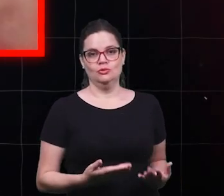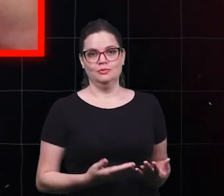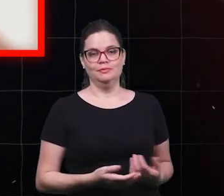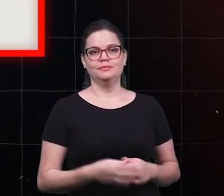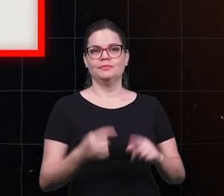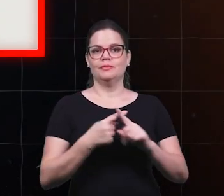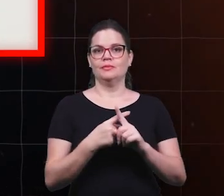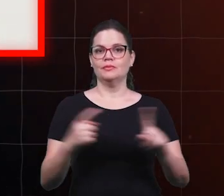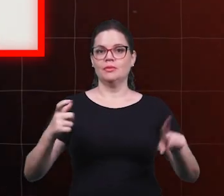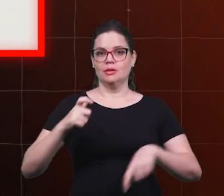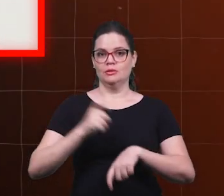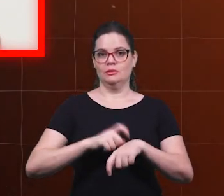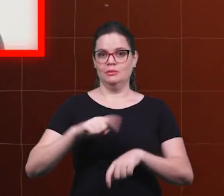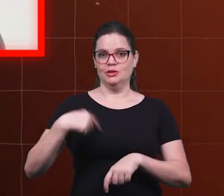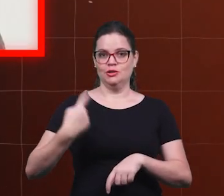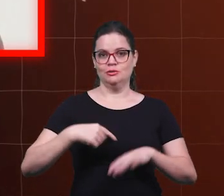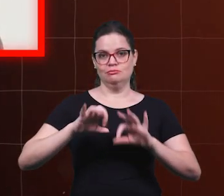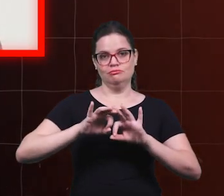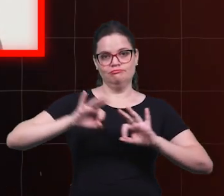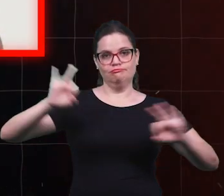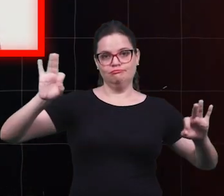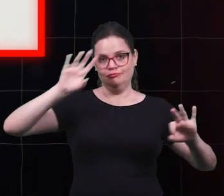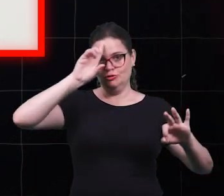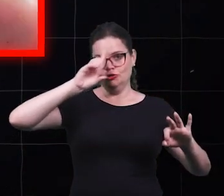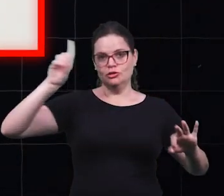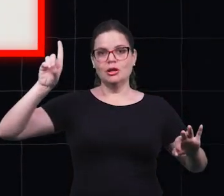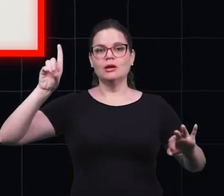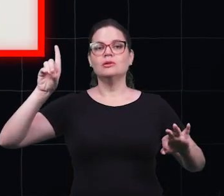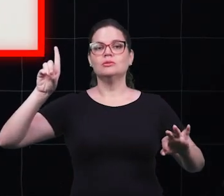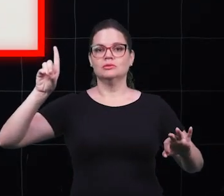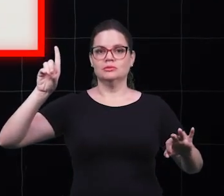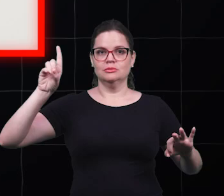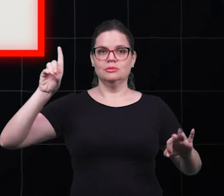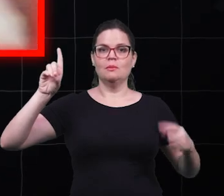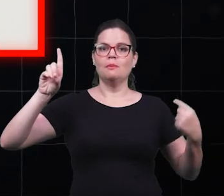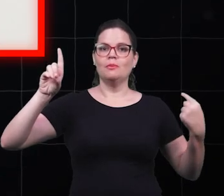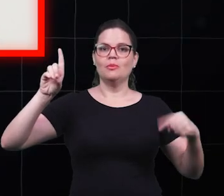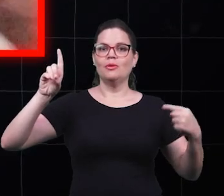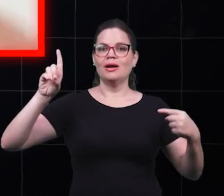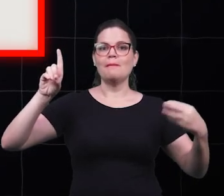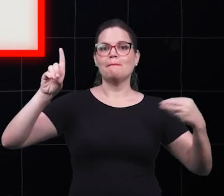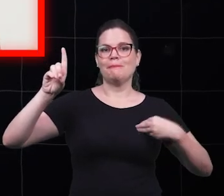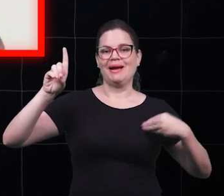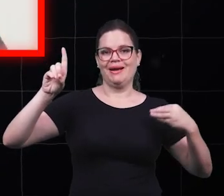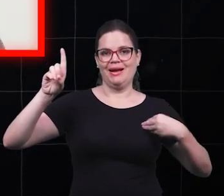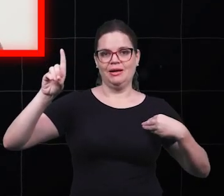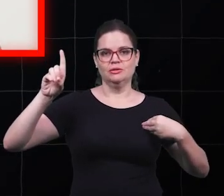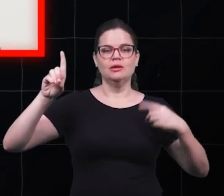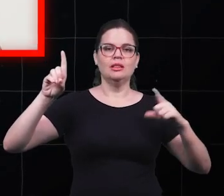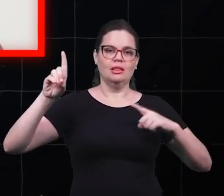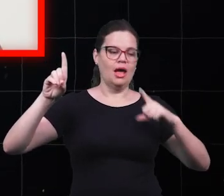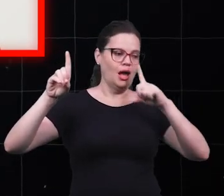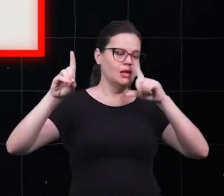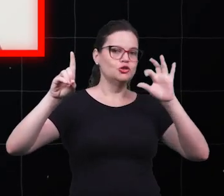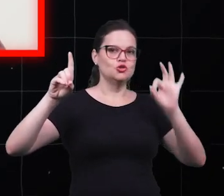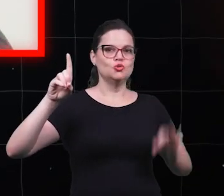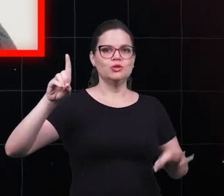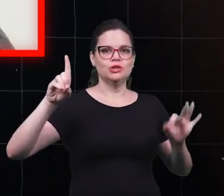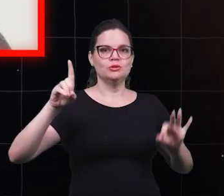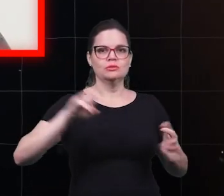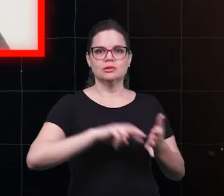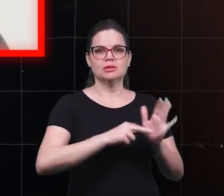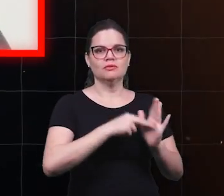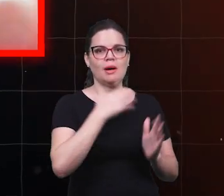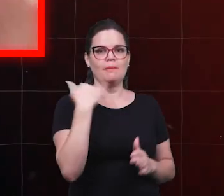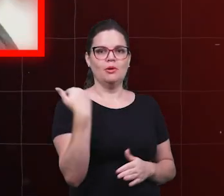no momento em que o homem se separa de Deus, através do pecado, cai sobre si um juízo, que é a morte,